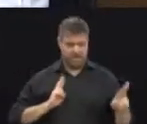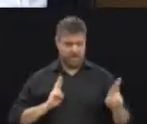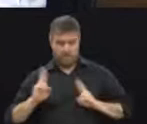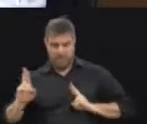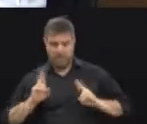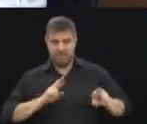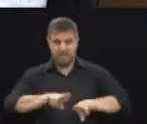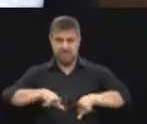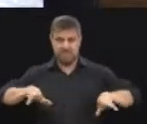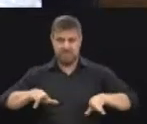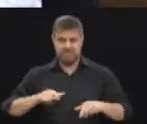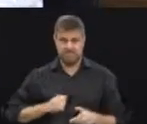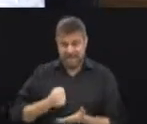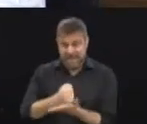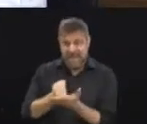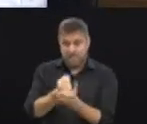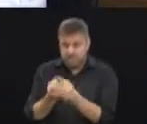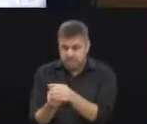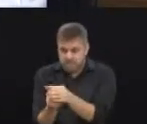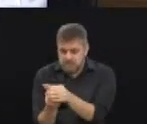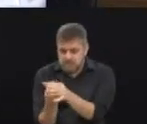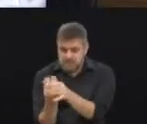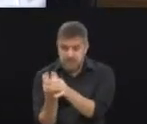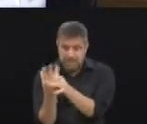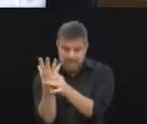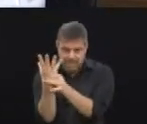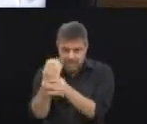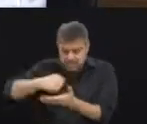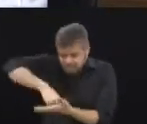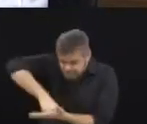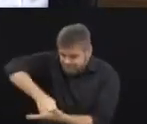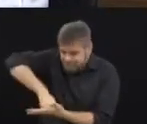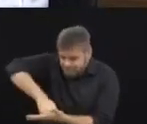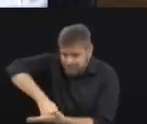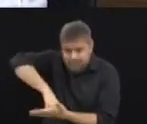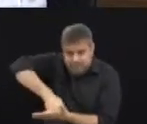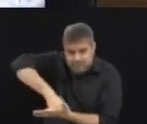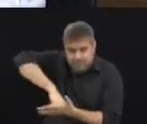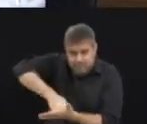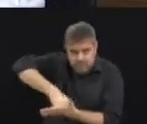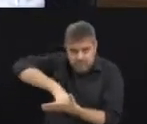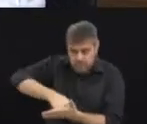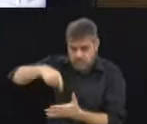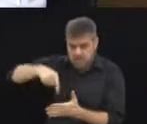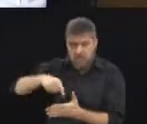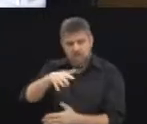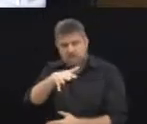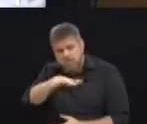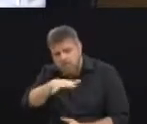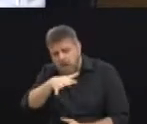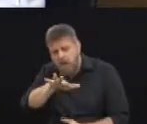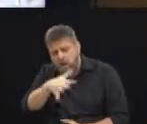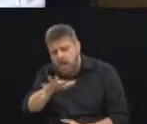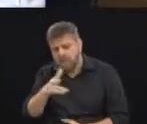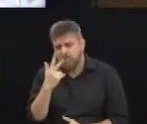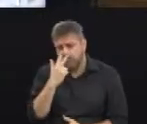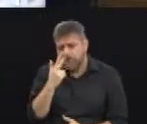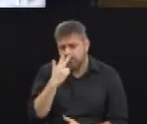E existe hoje alguns medicamentos fitoterápicos, que a gente fala, em que fazem mais ou